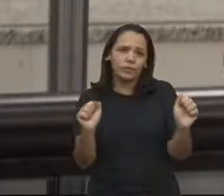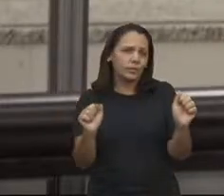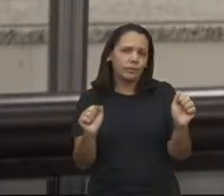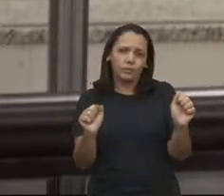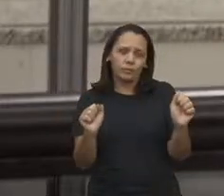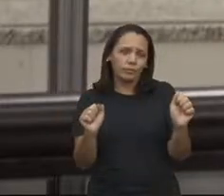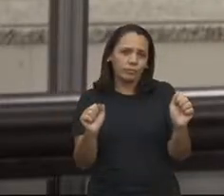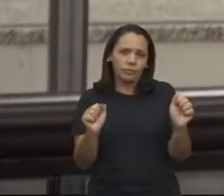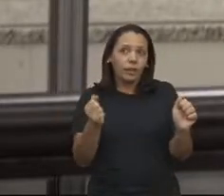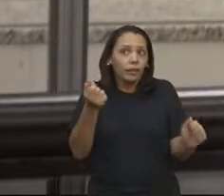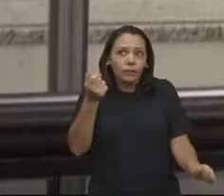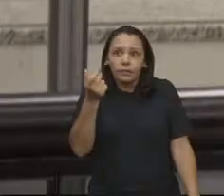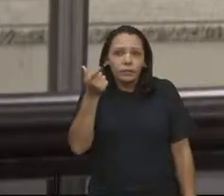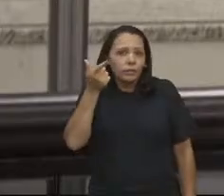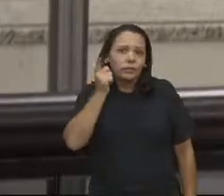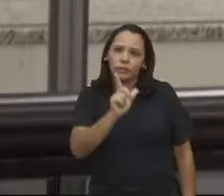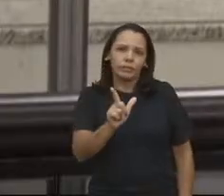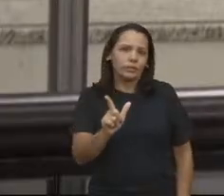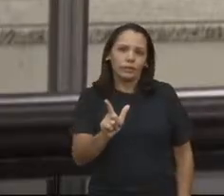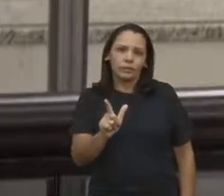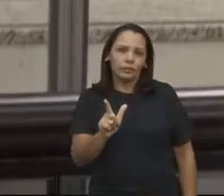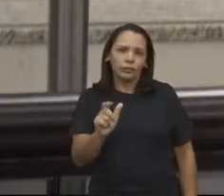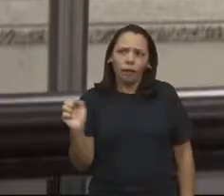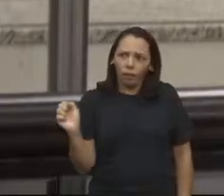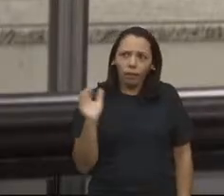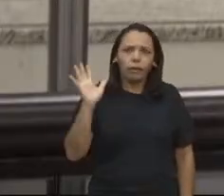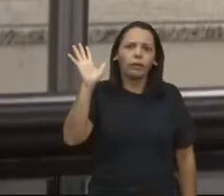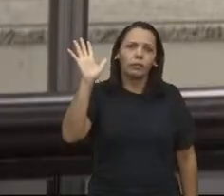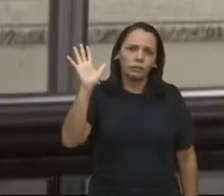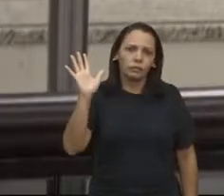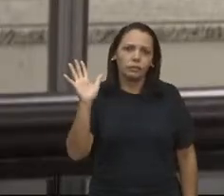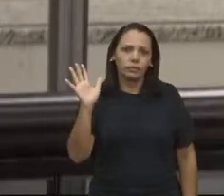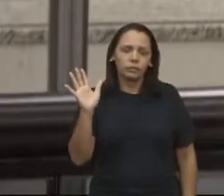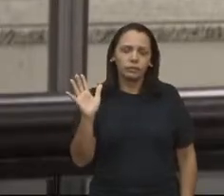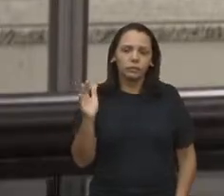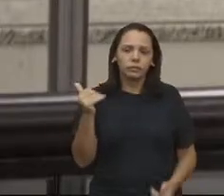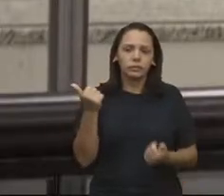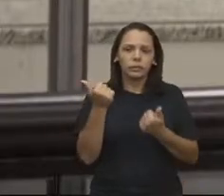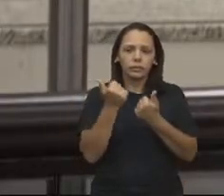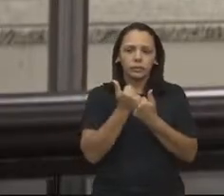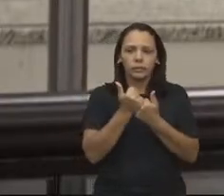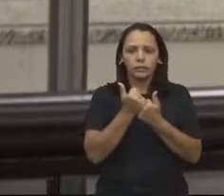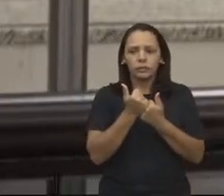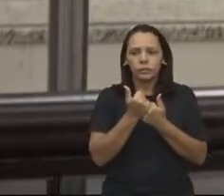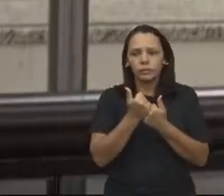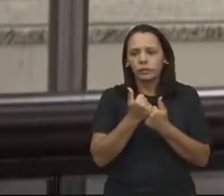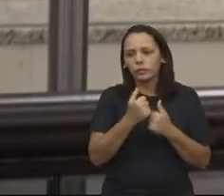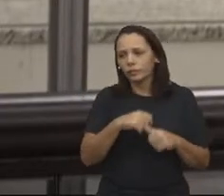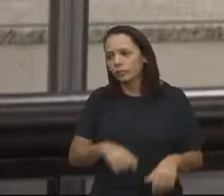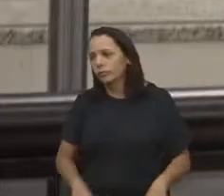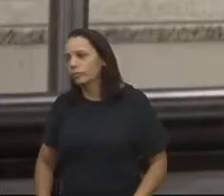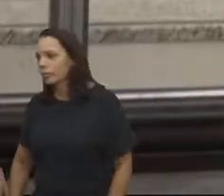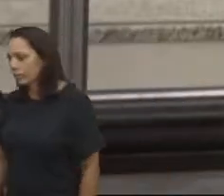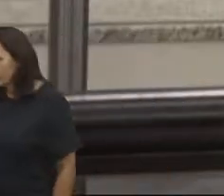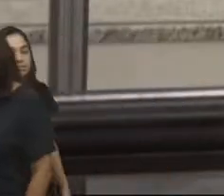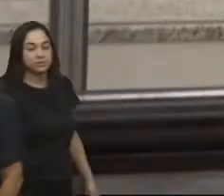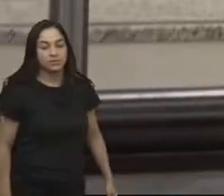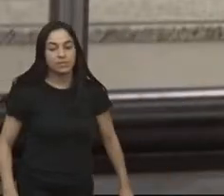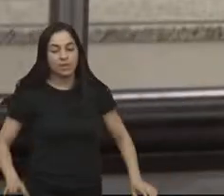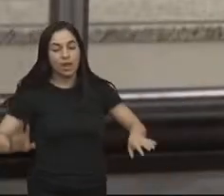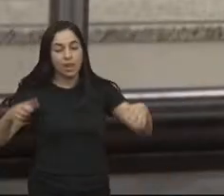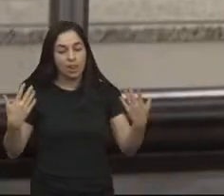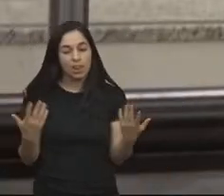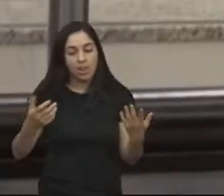todos nós, não é viável isso. Então, como prefeitura, como cidade, como uma cidade que pensa numa